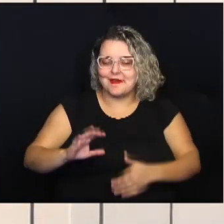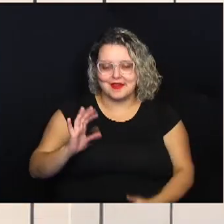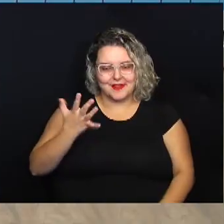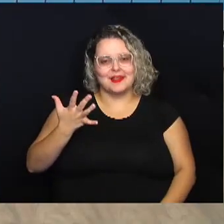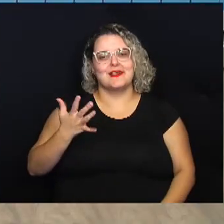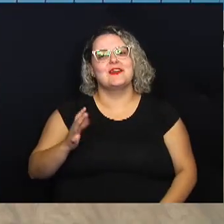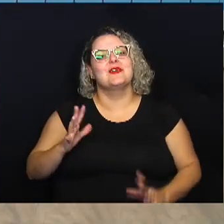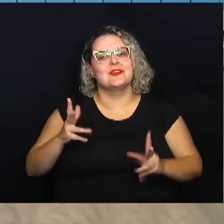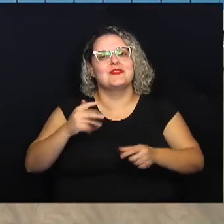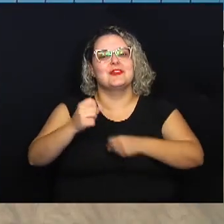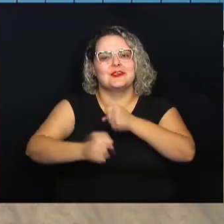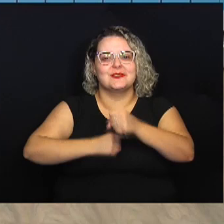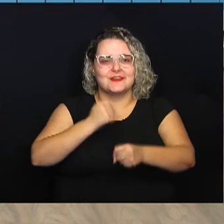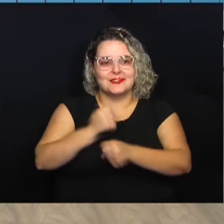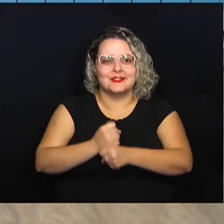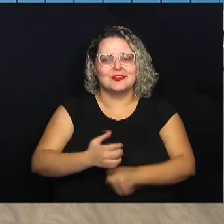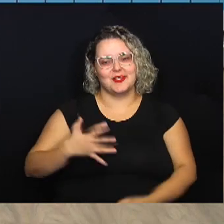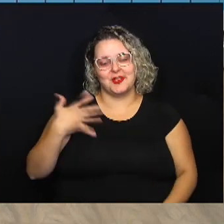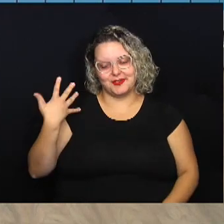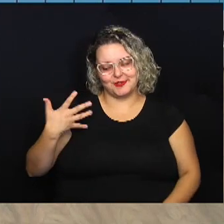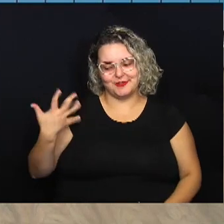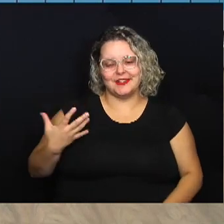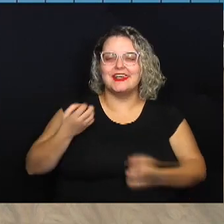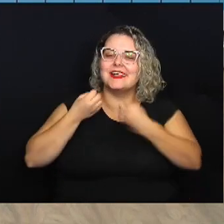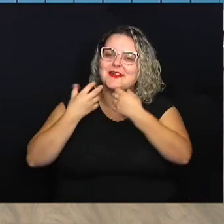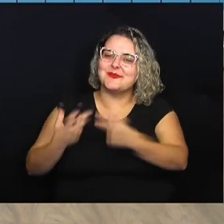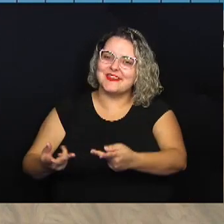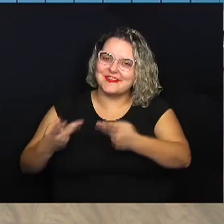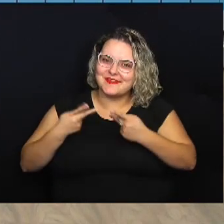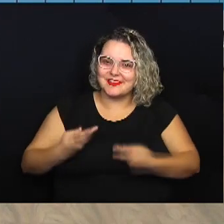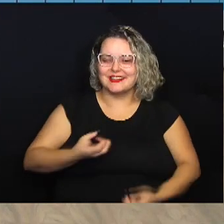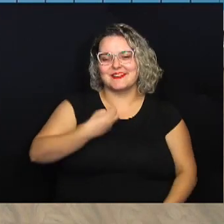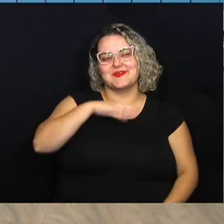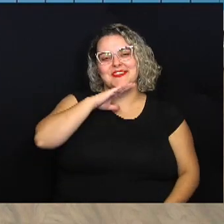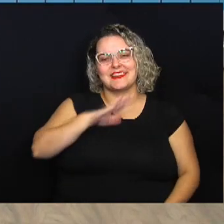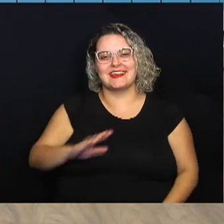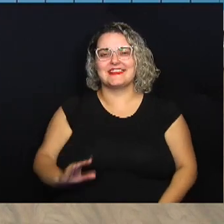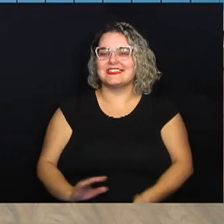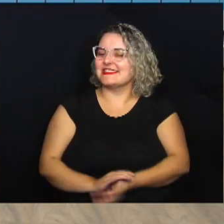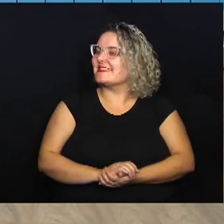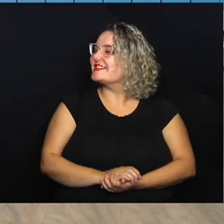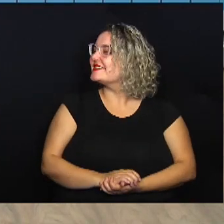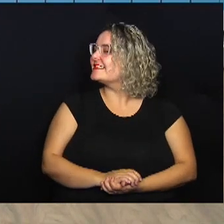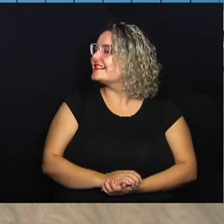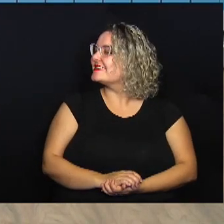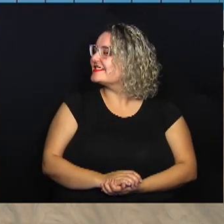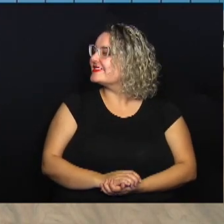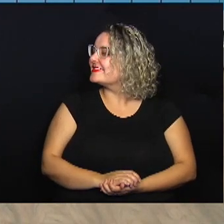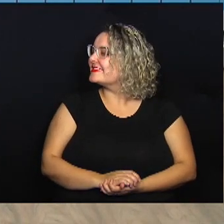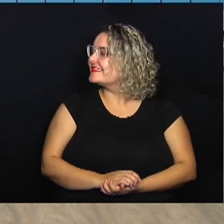os anos. Então, Luana, seja bem-vinda e boa tarde.